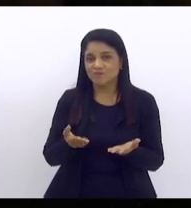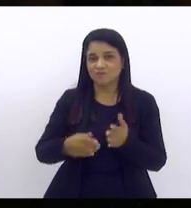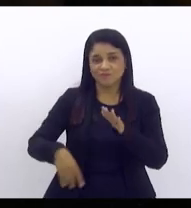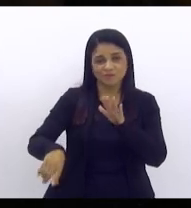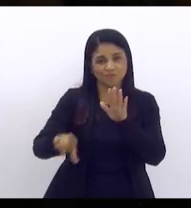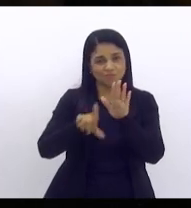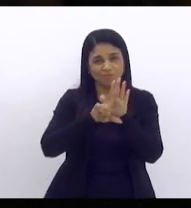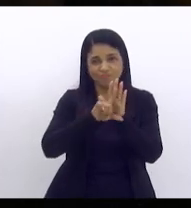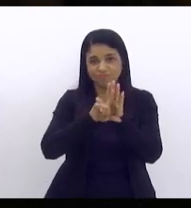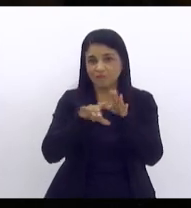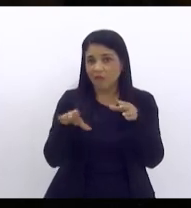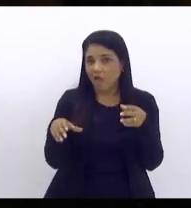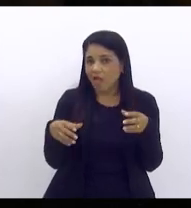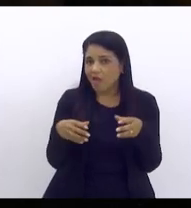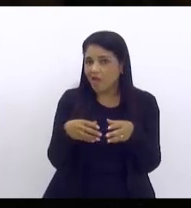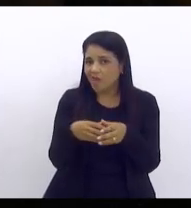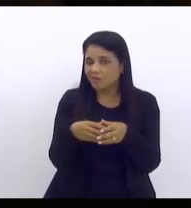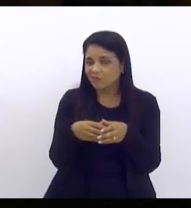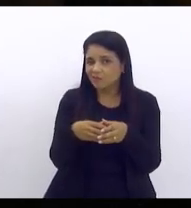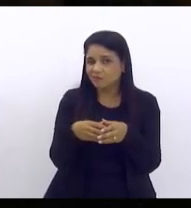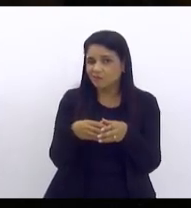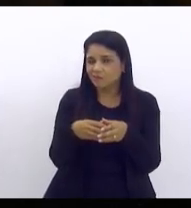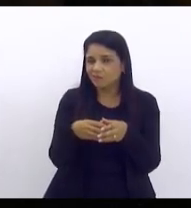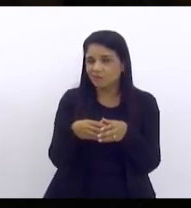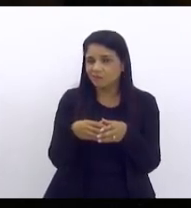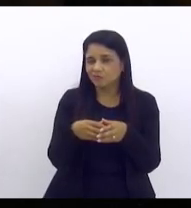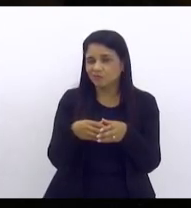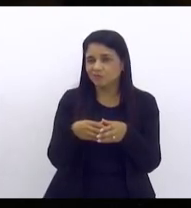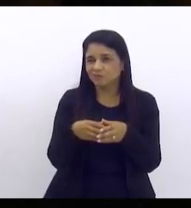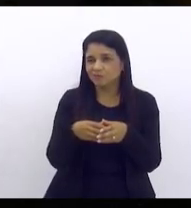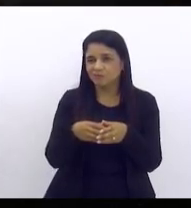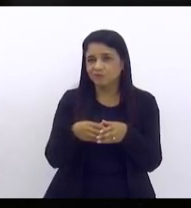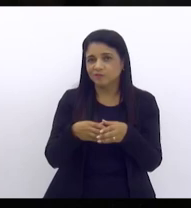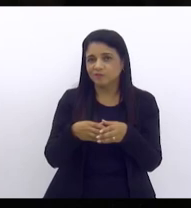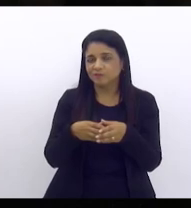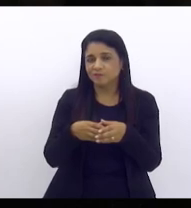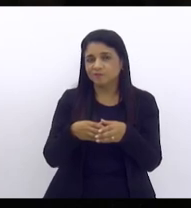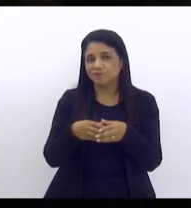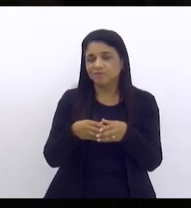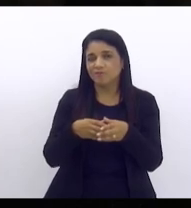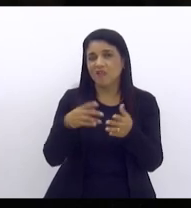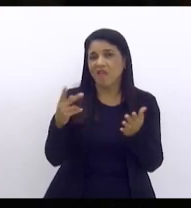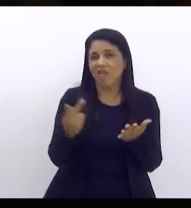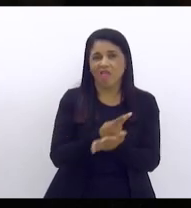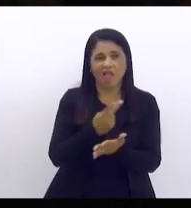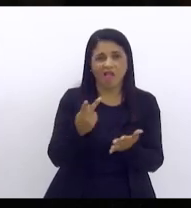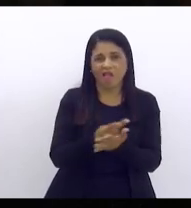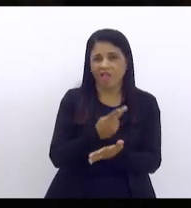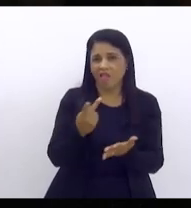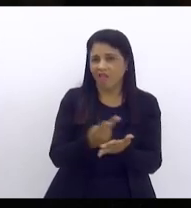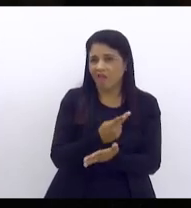um conjunto de arbítrios que vem sendo tomado.